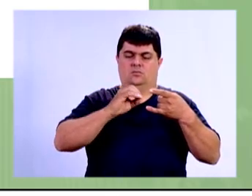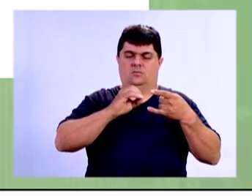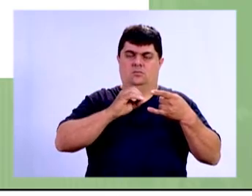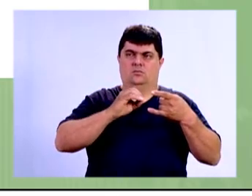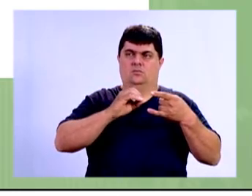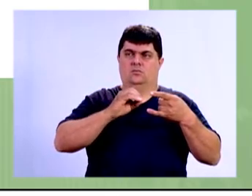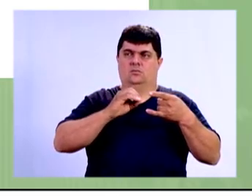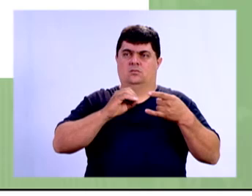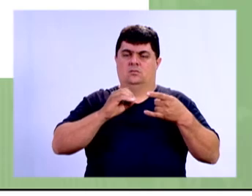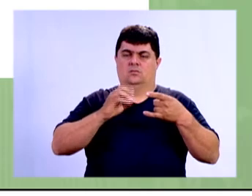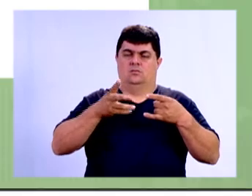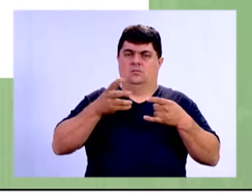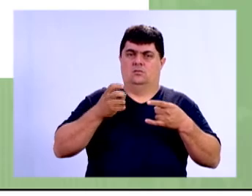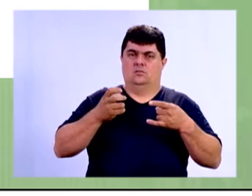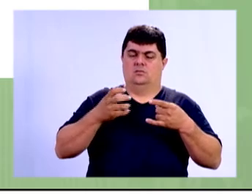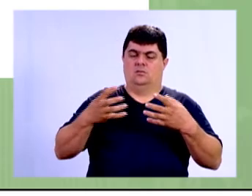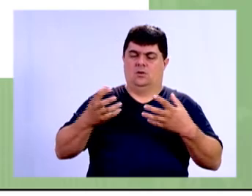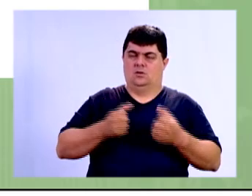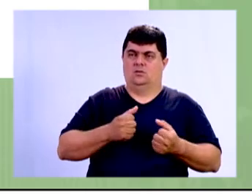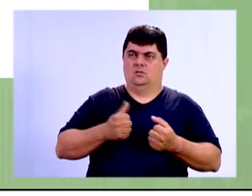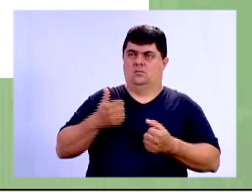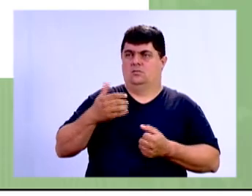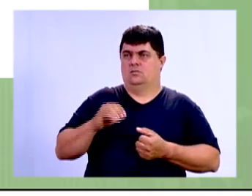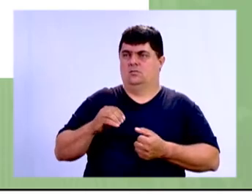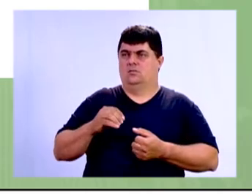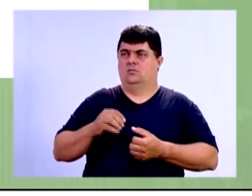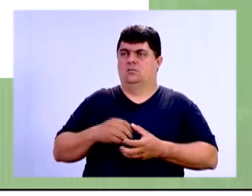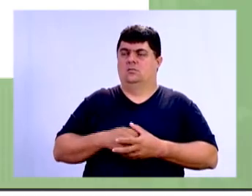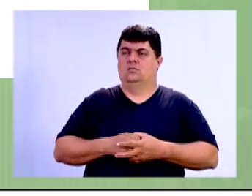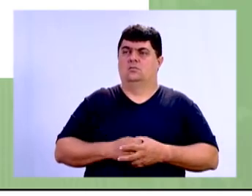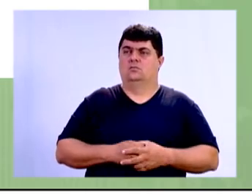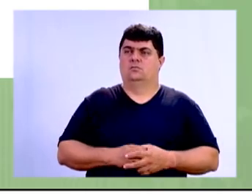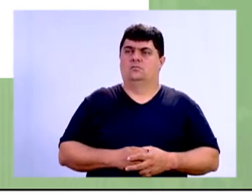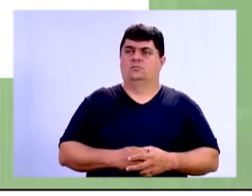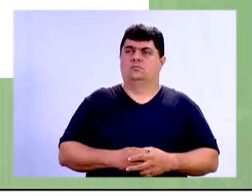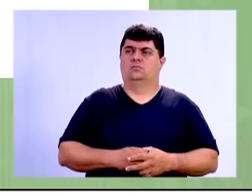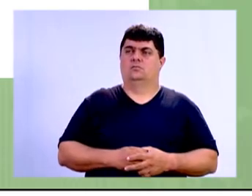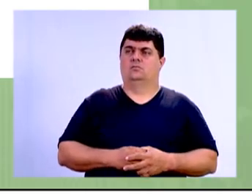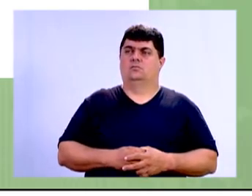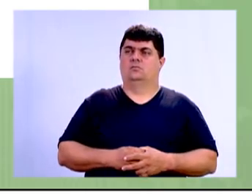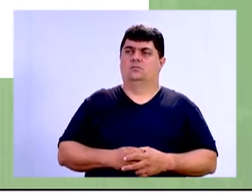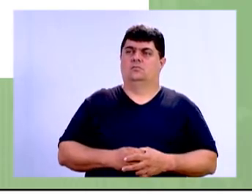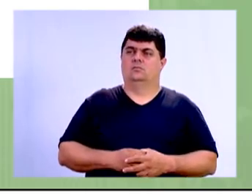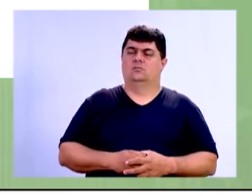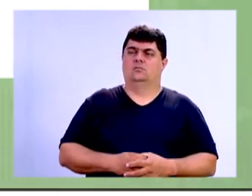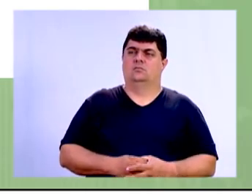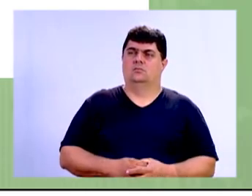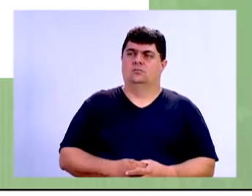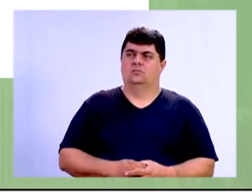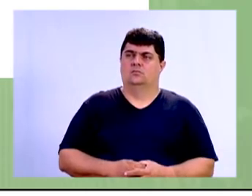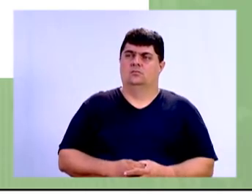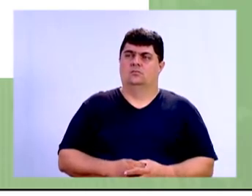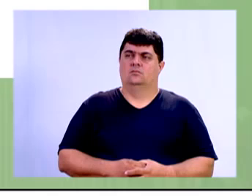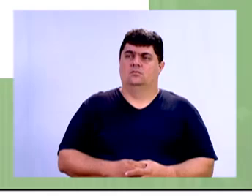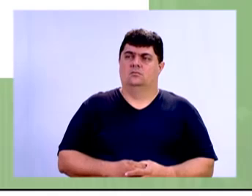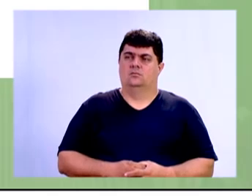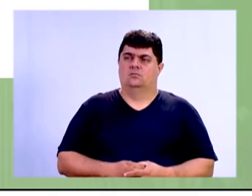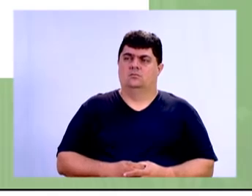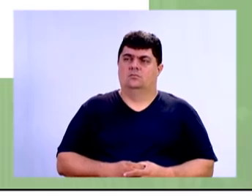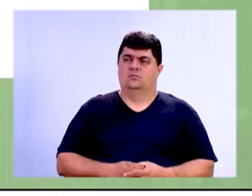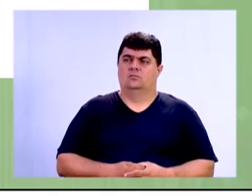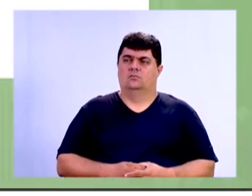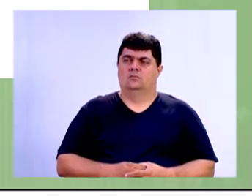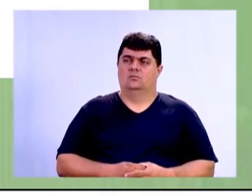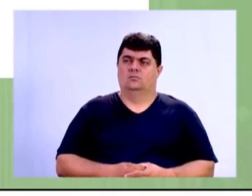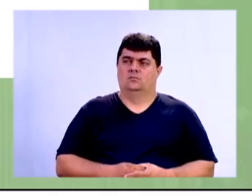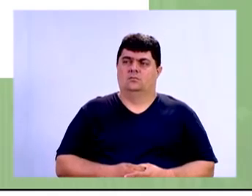0, recebe, quer dizer, eu tenho aqui o meu vetor com 10 posições, né? 0,